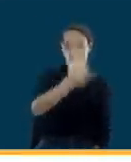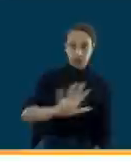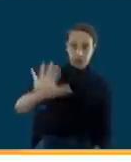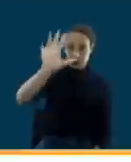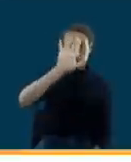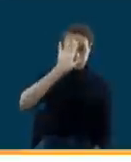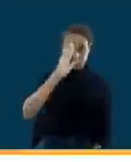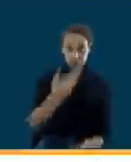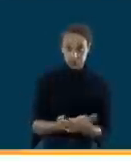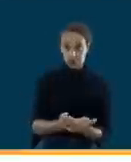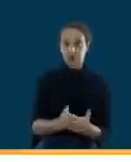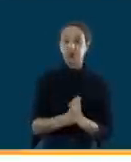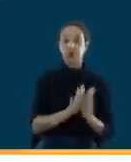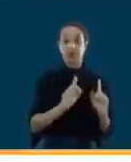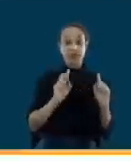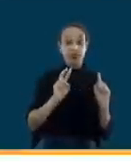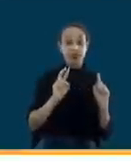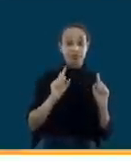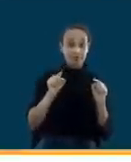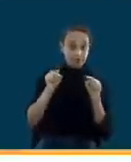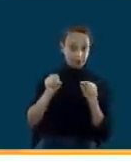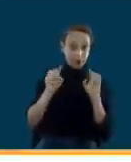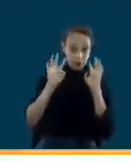esse atendimento agora,